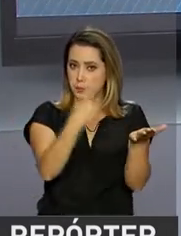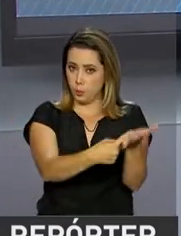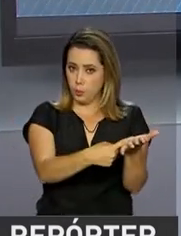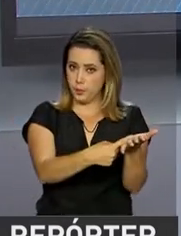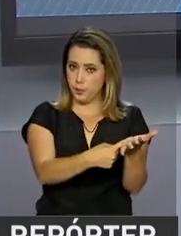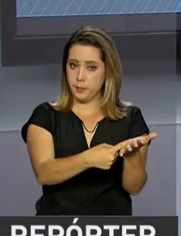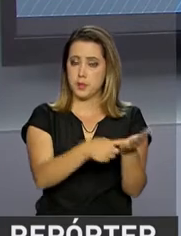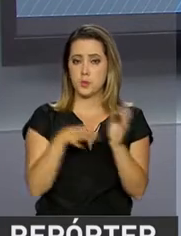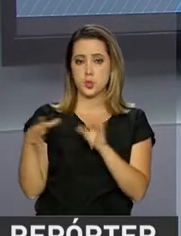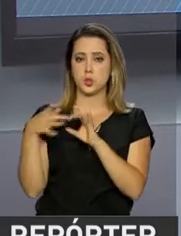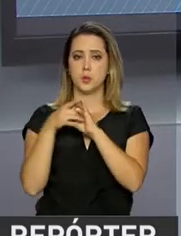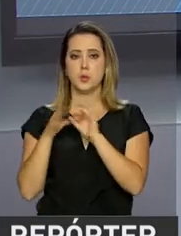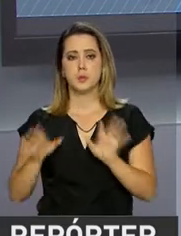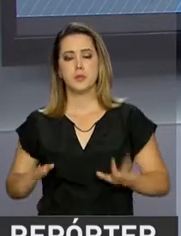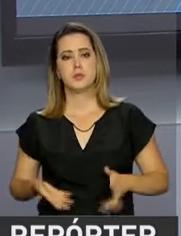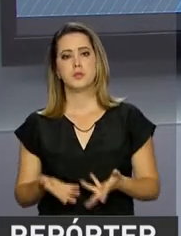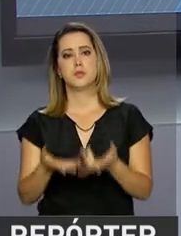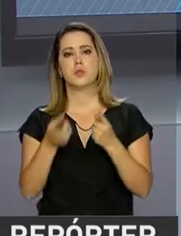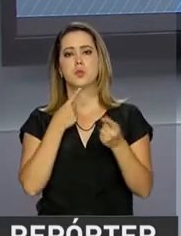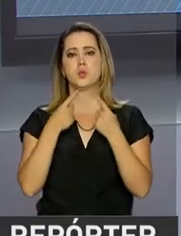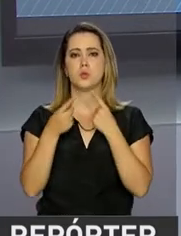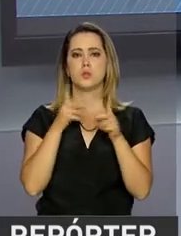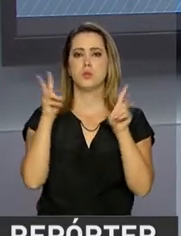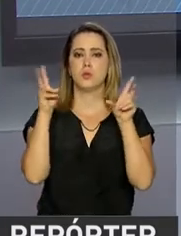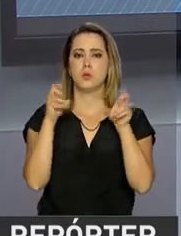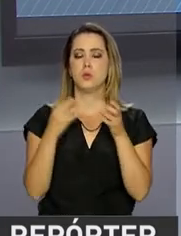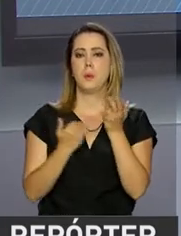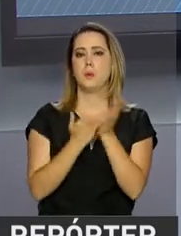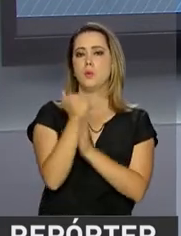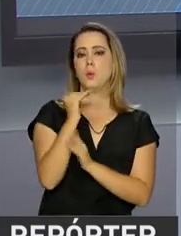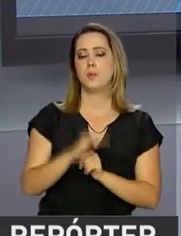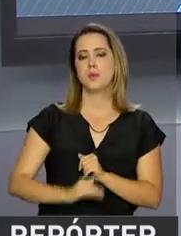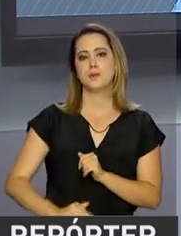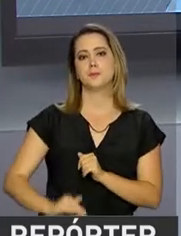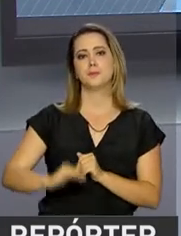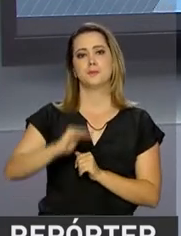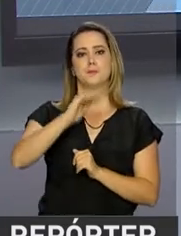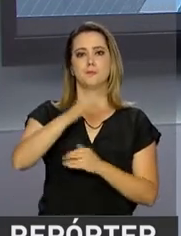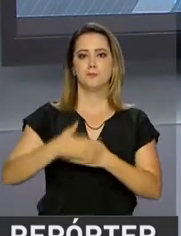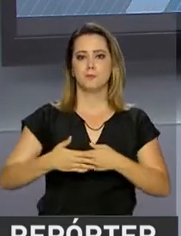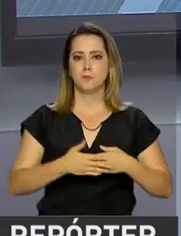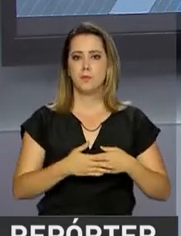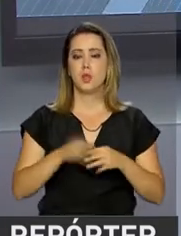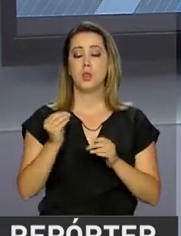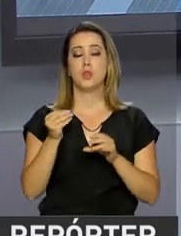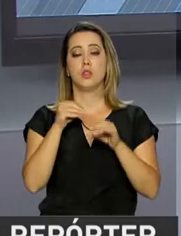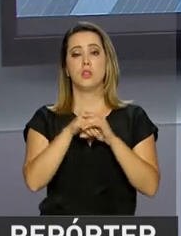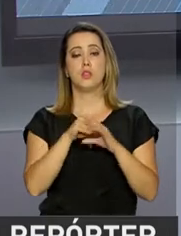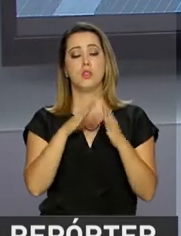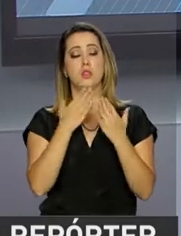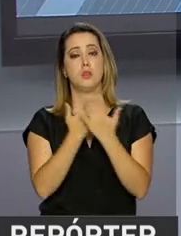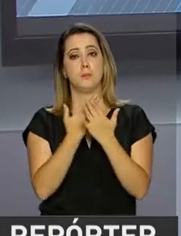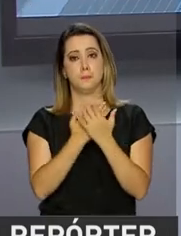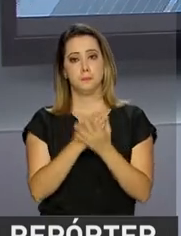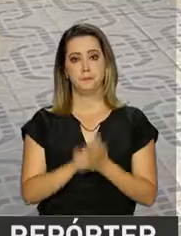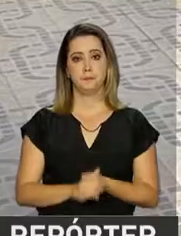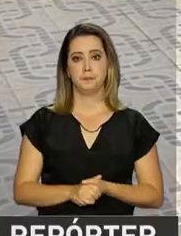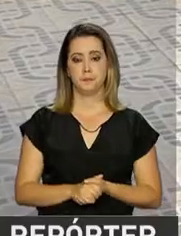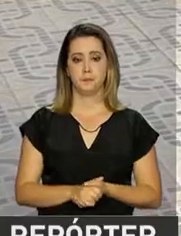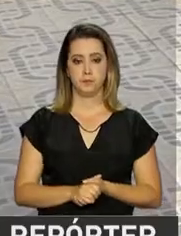uma parceria para incentivar a discussão do tema da primeira infância no meio acadêmico e educacional